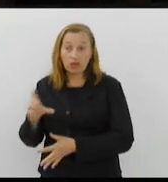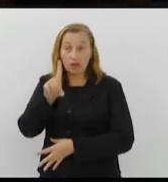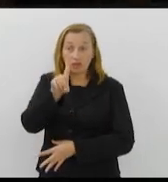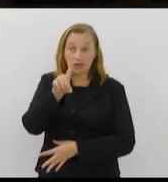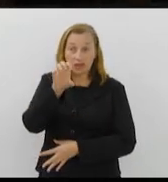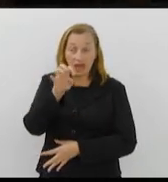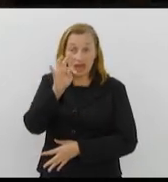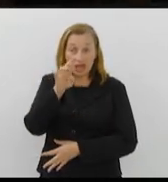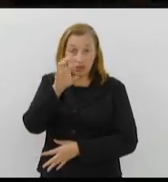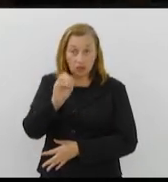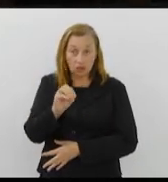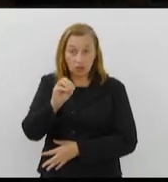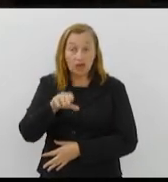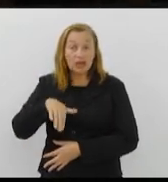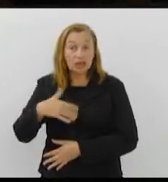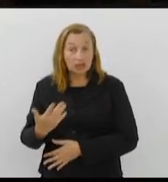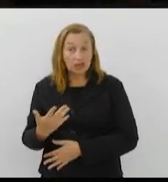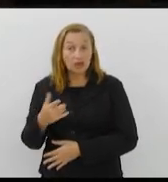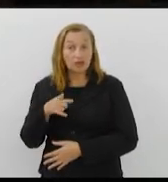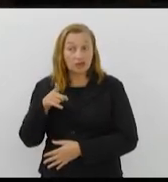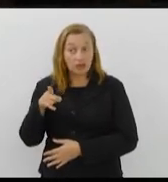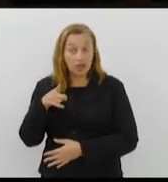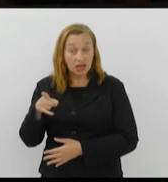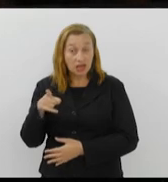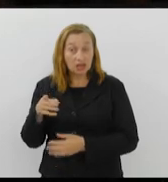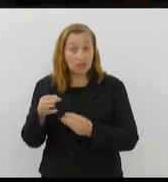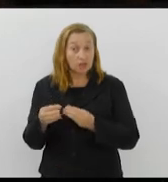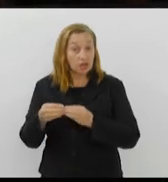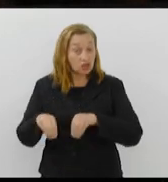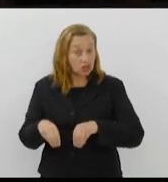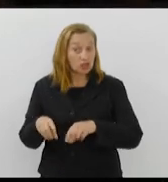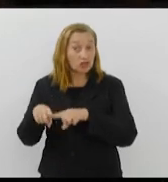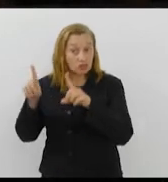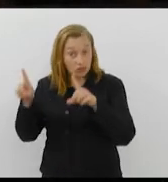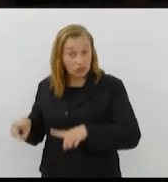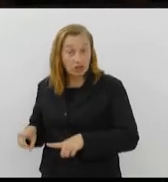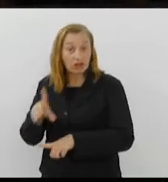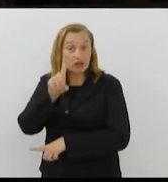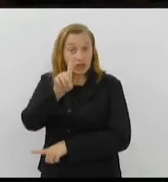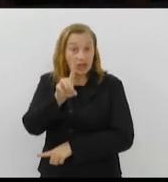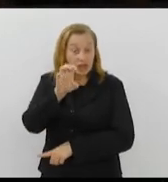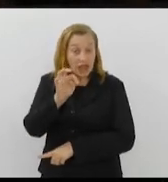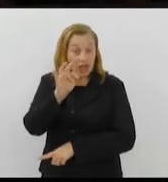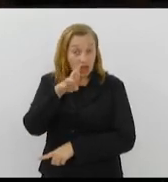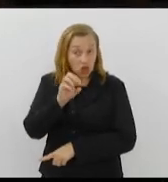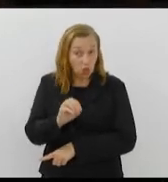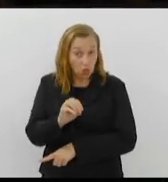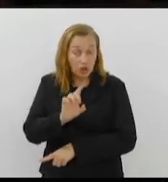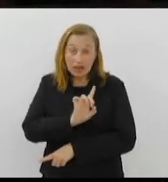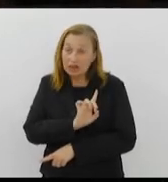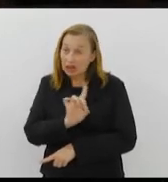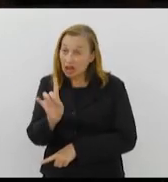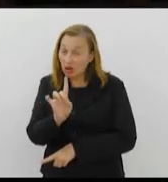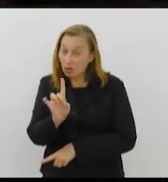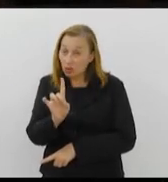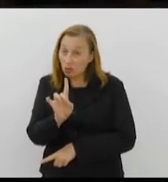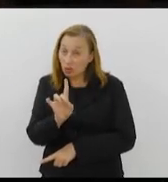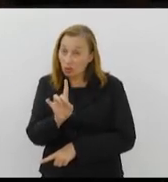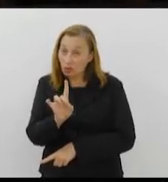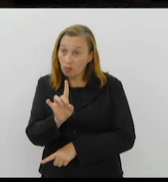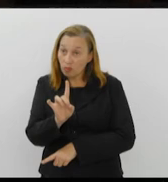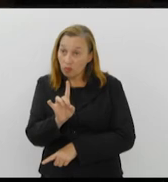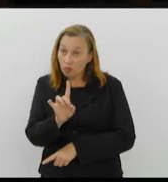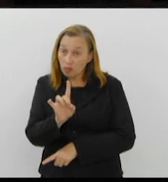salvaguardar a integridade física dos seus funcionários, dos funcionários do DETRO, não para exercer a função